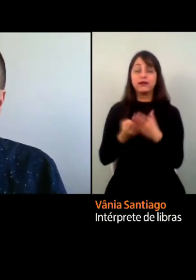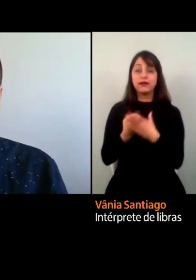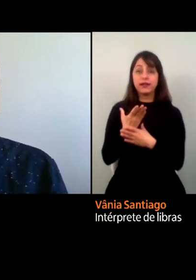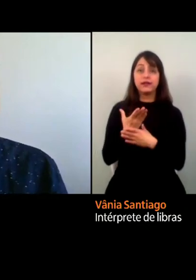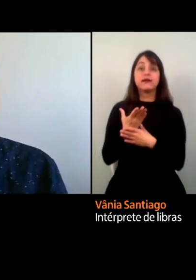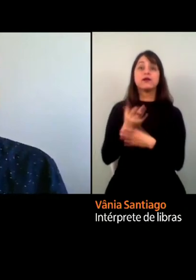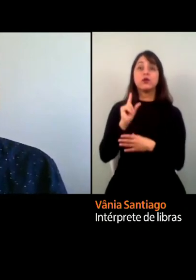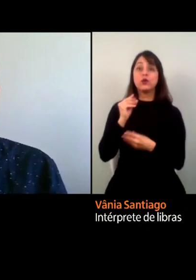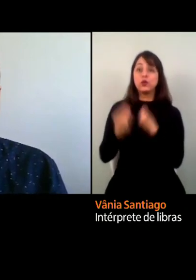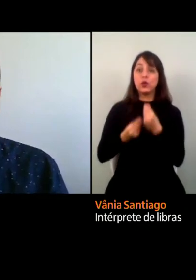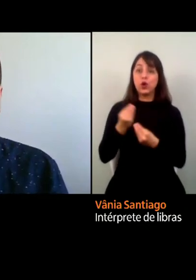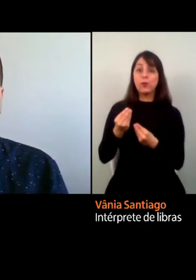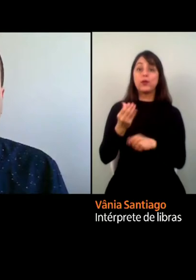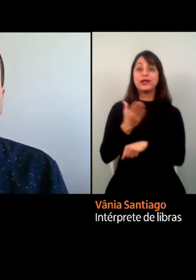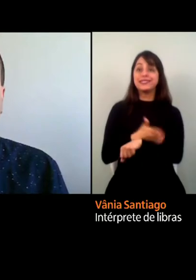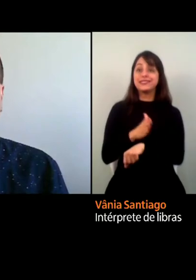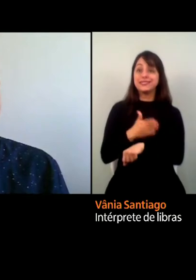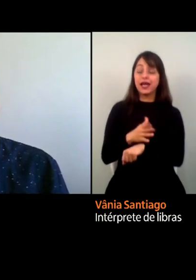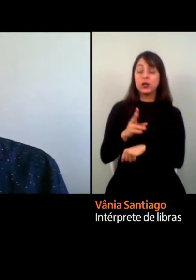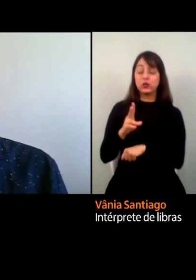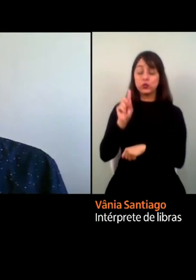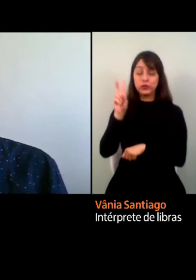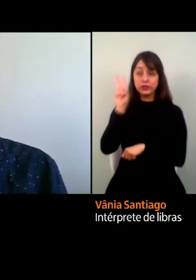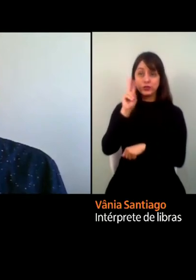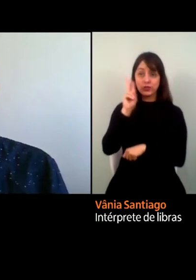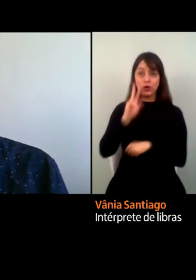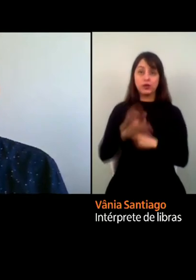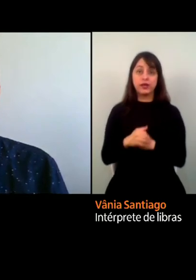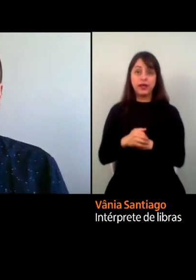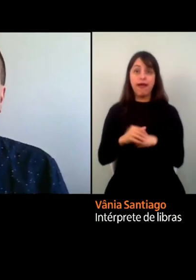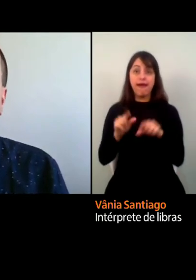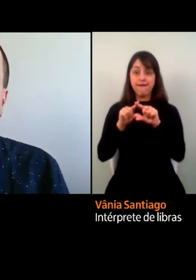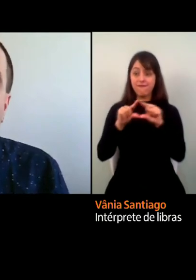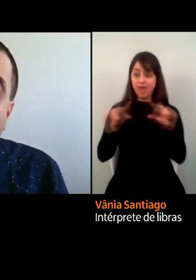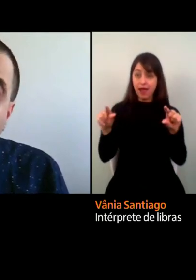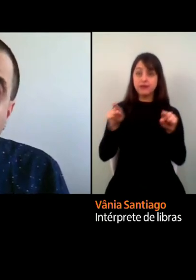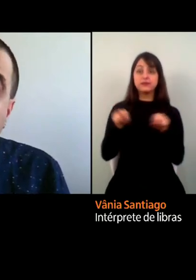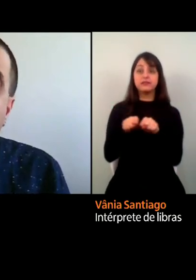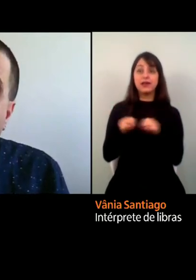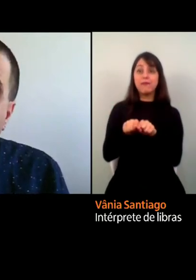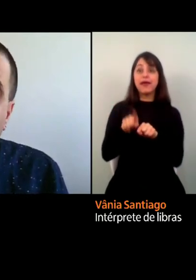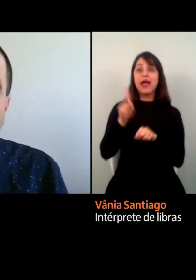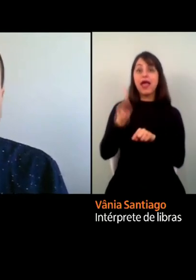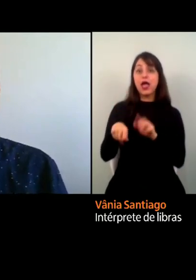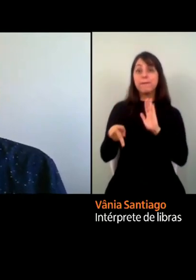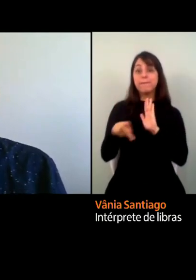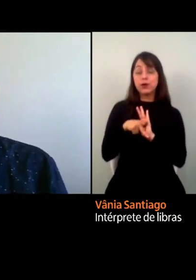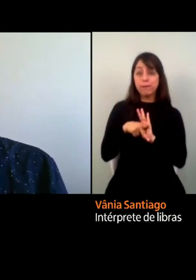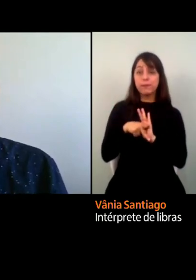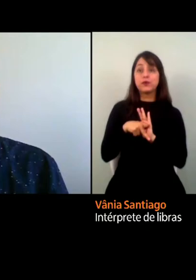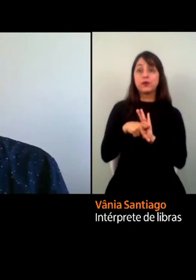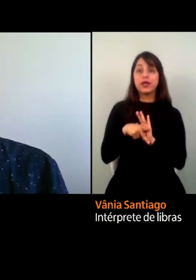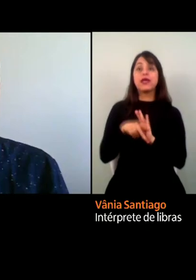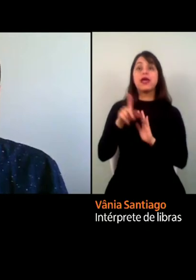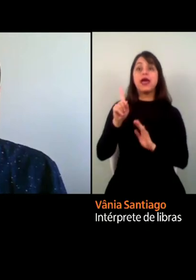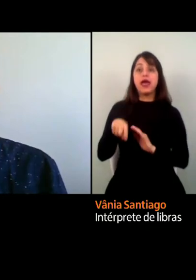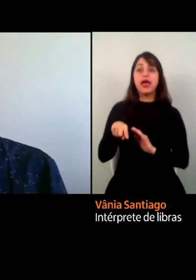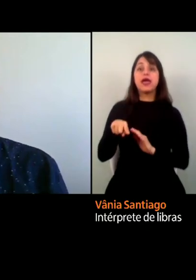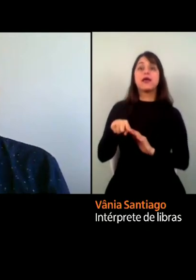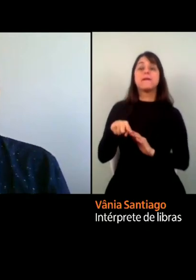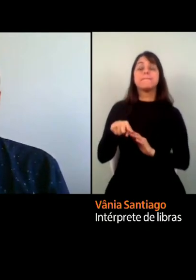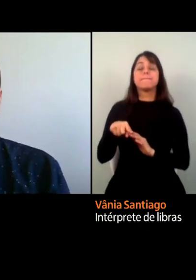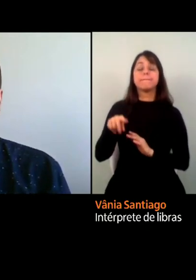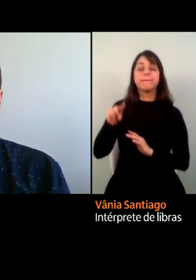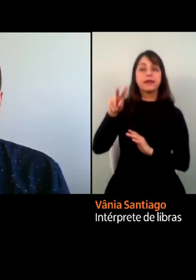A frase funcionaria também como uma alegoria da meta-história do Light Fóssil de Warburg e do Found